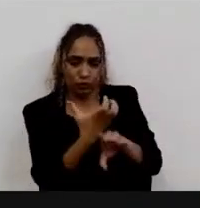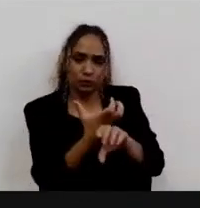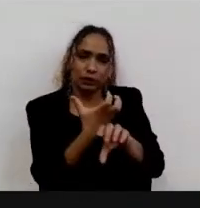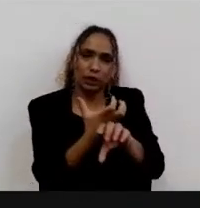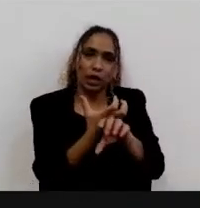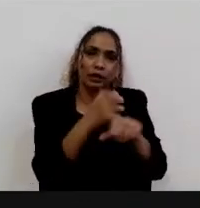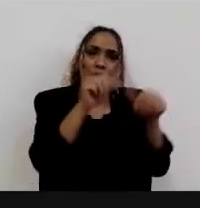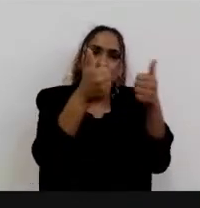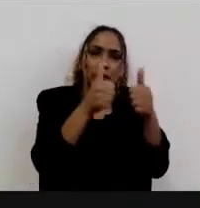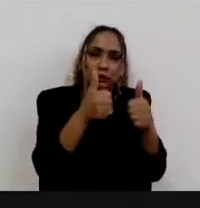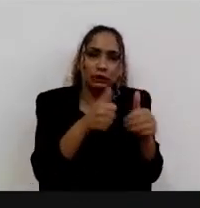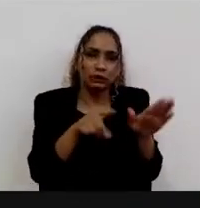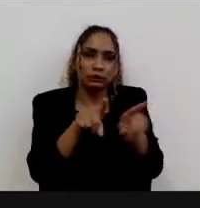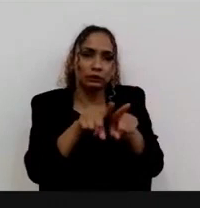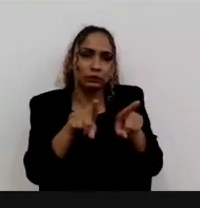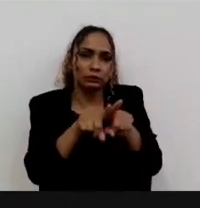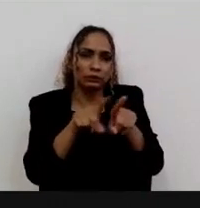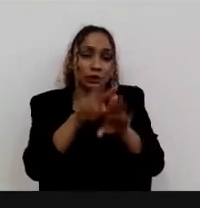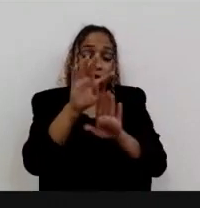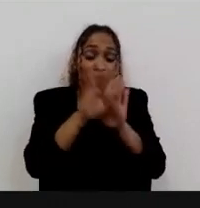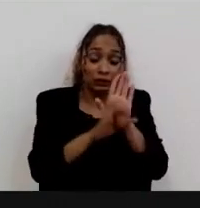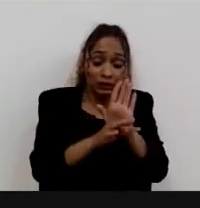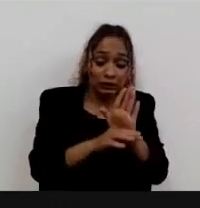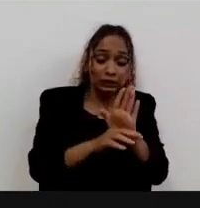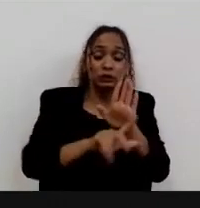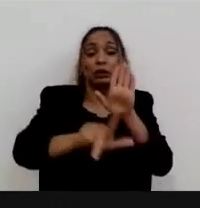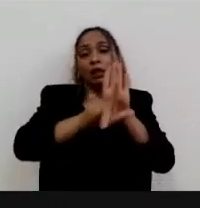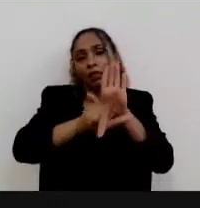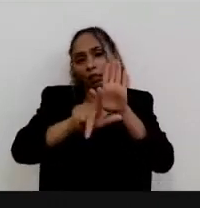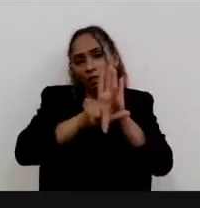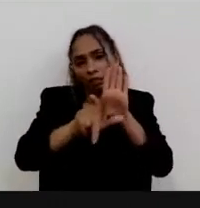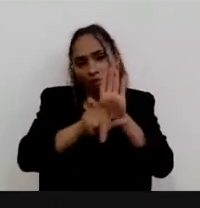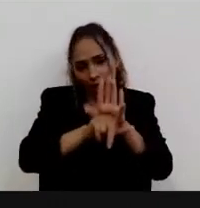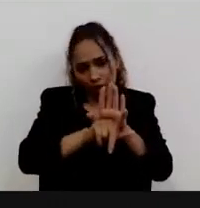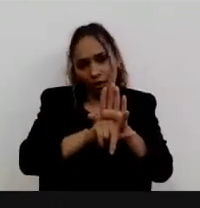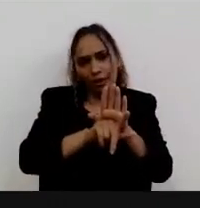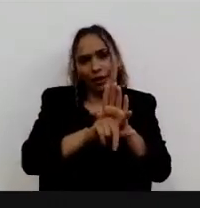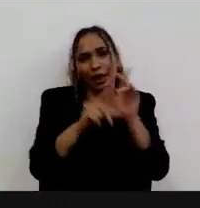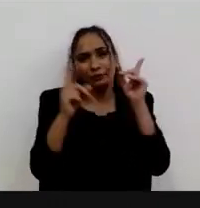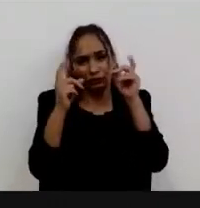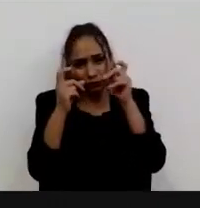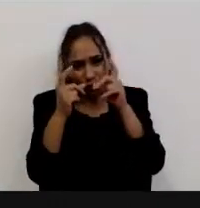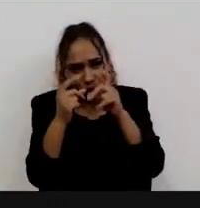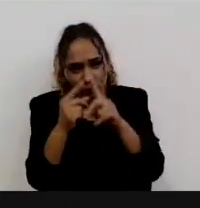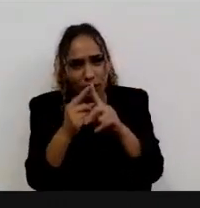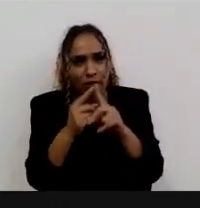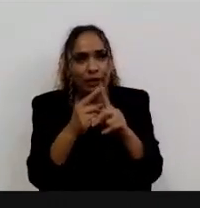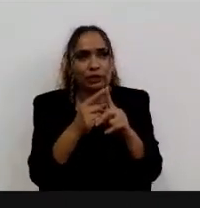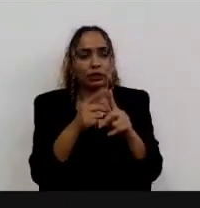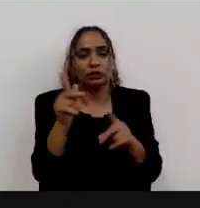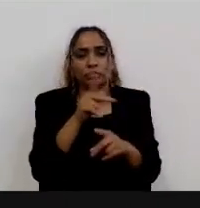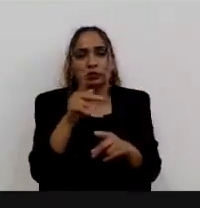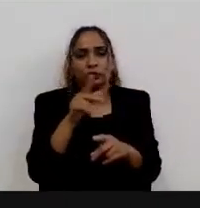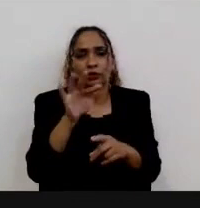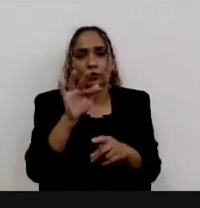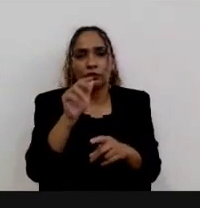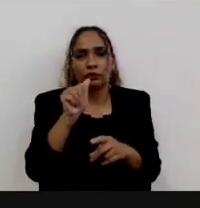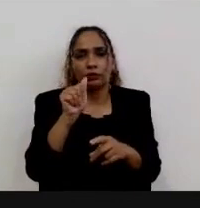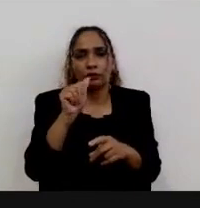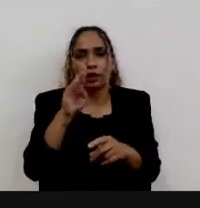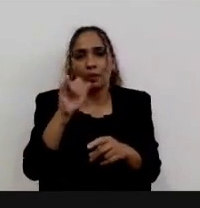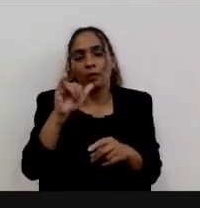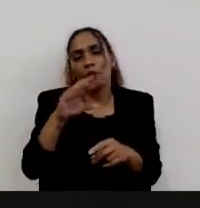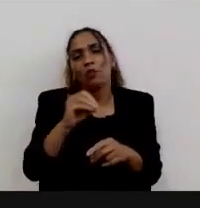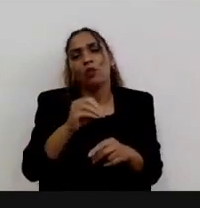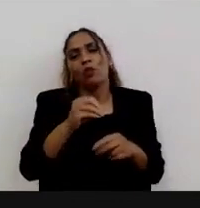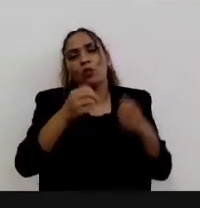matérias, analisar também o texto, né? A letra da lei mesmo da matéria. Tem uma dificuldade aqui, o professor Fábio, até estava comentando ontem que